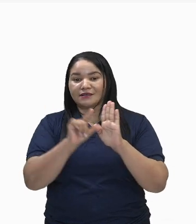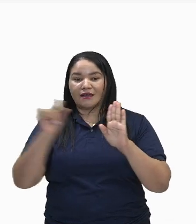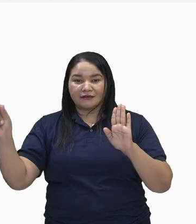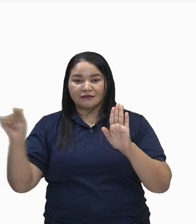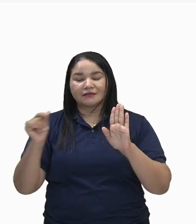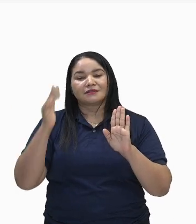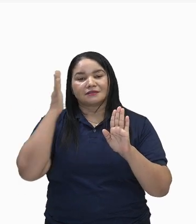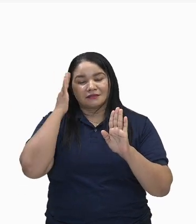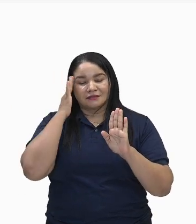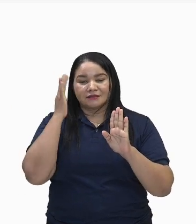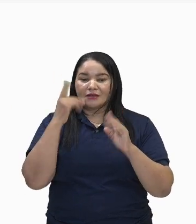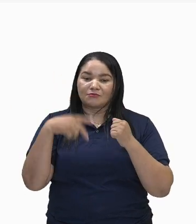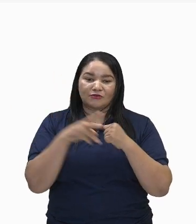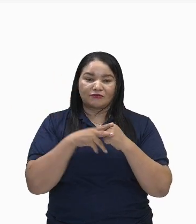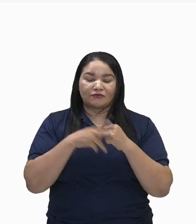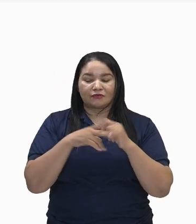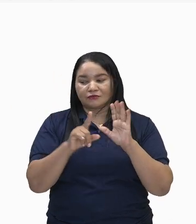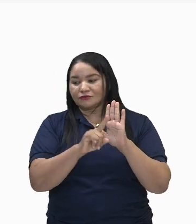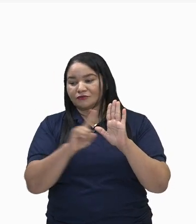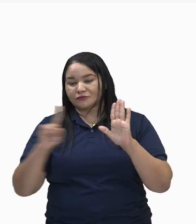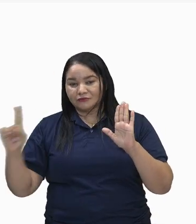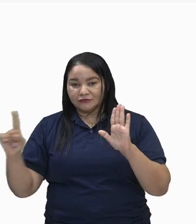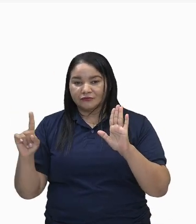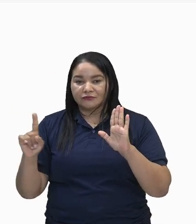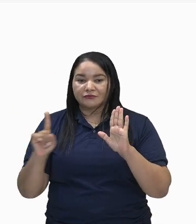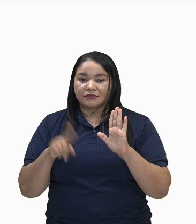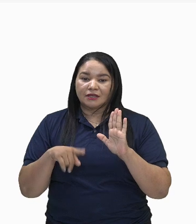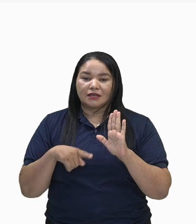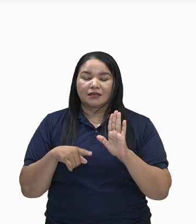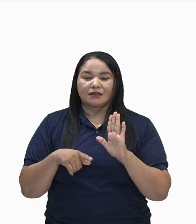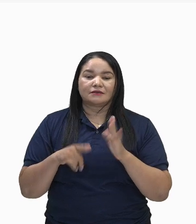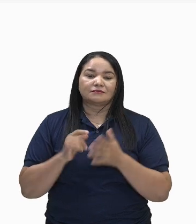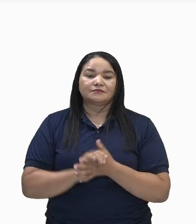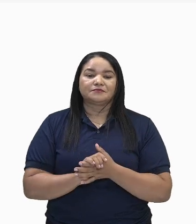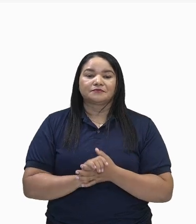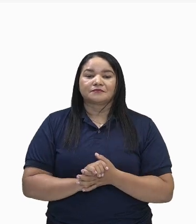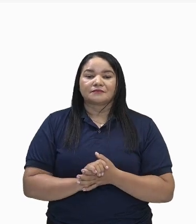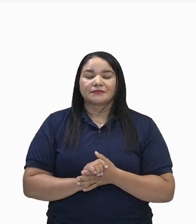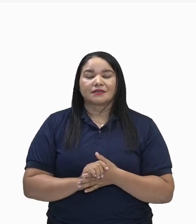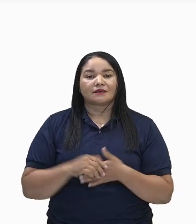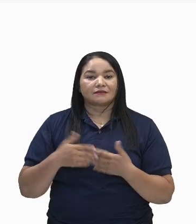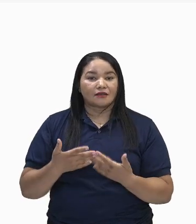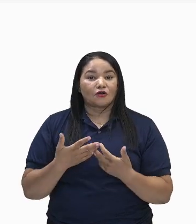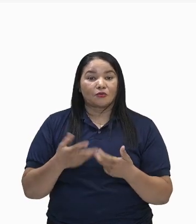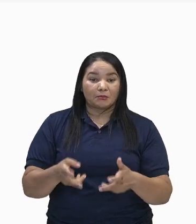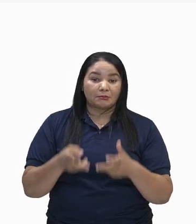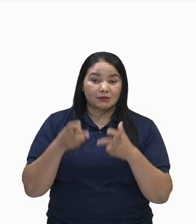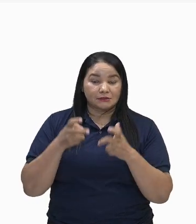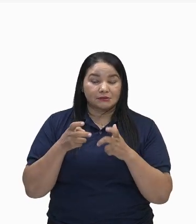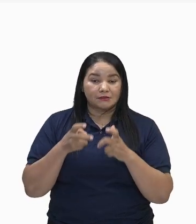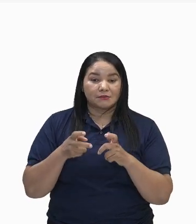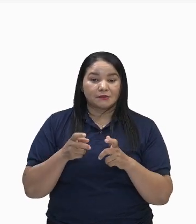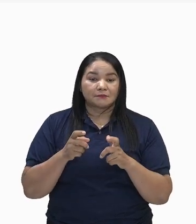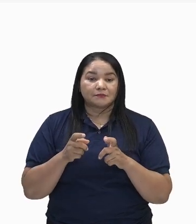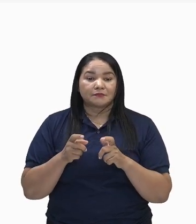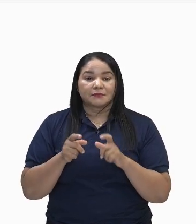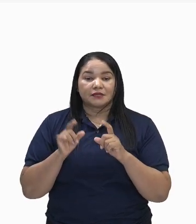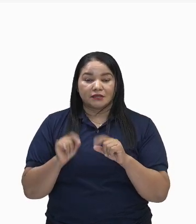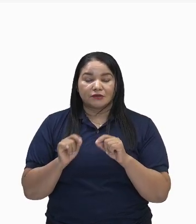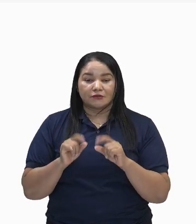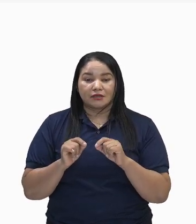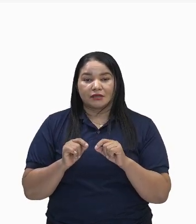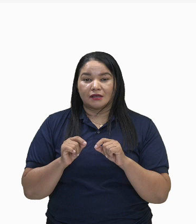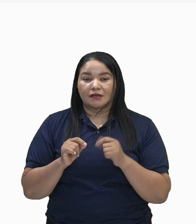é sempre passar de dentro para fora, afastar-se. Então você percebe que o